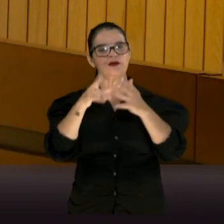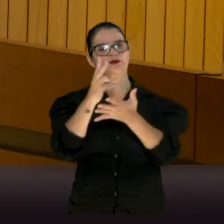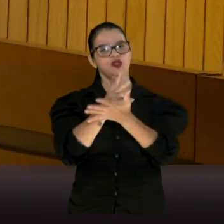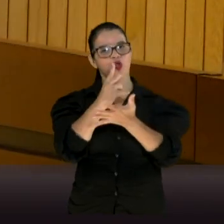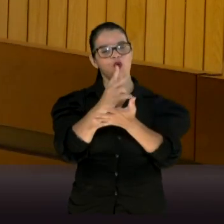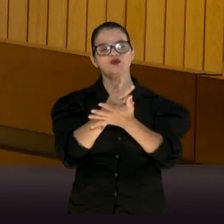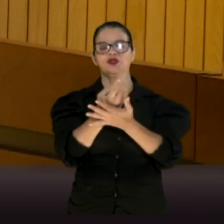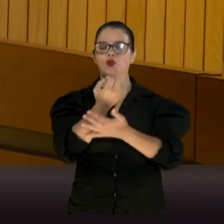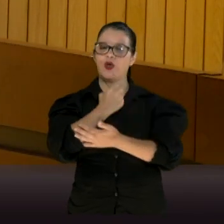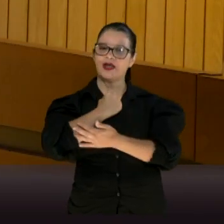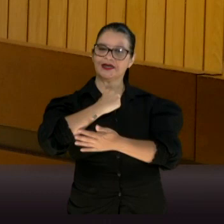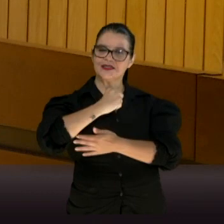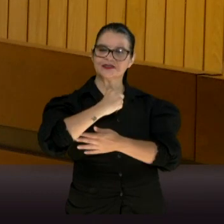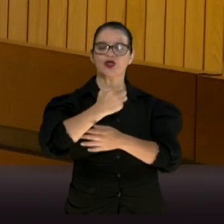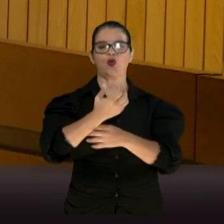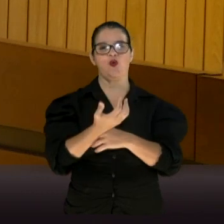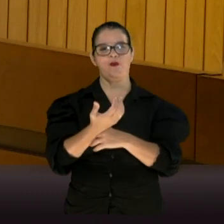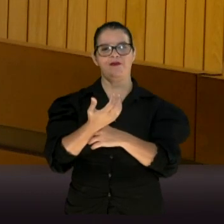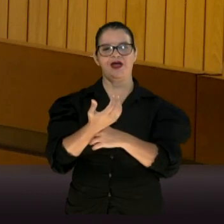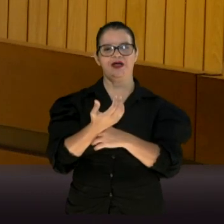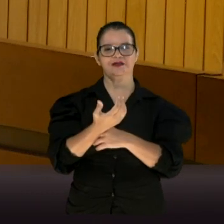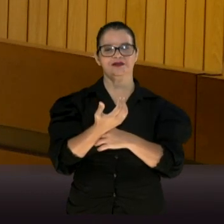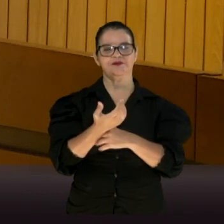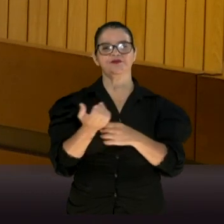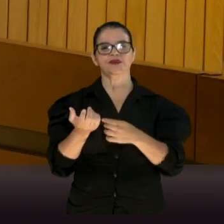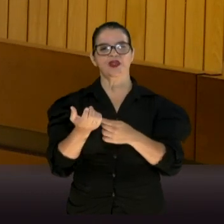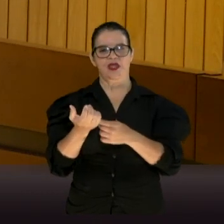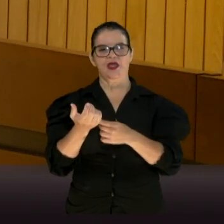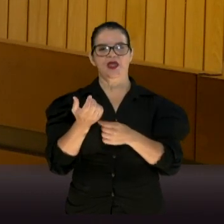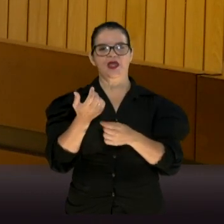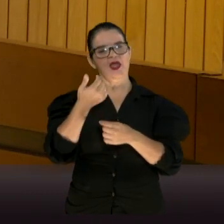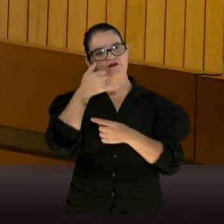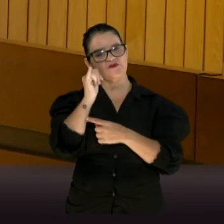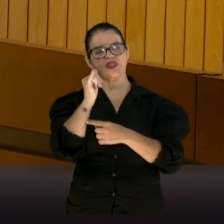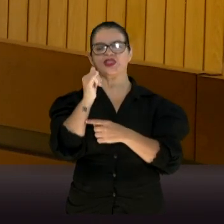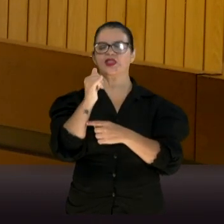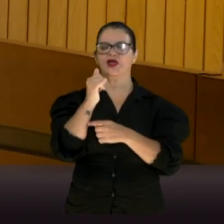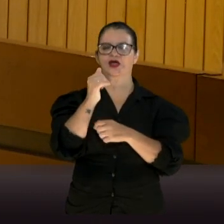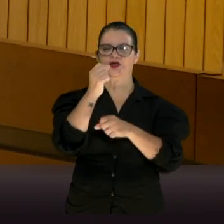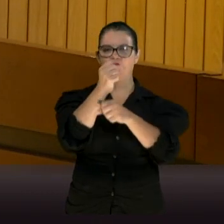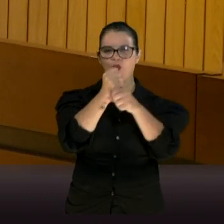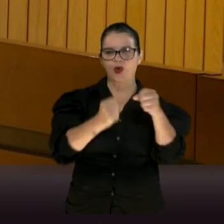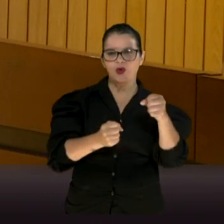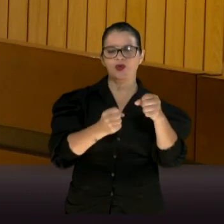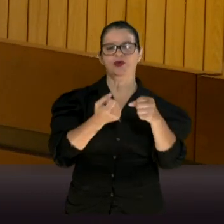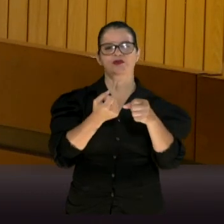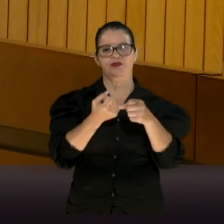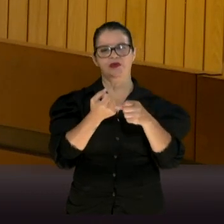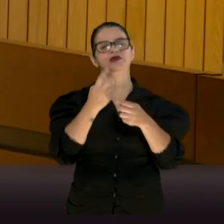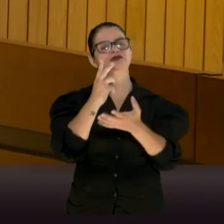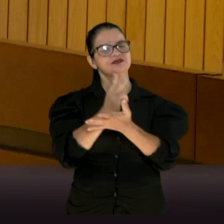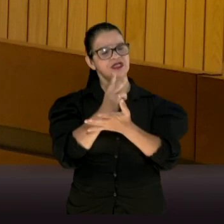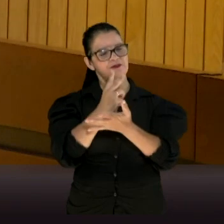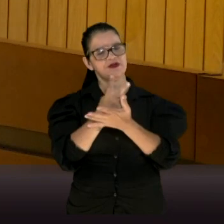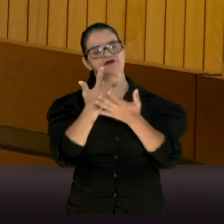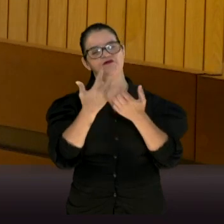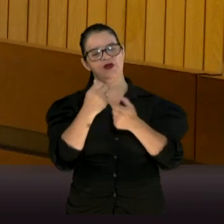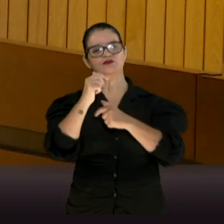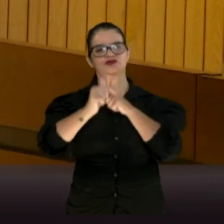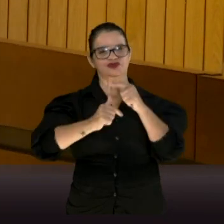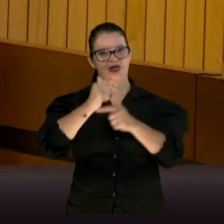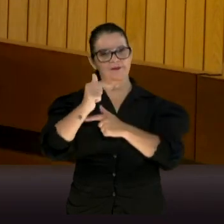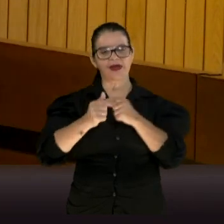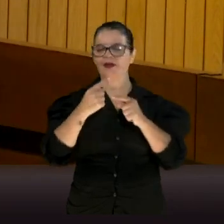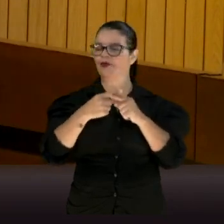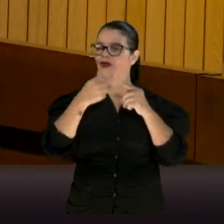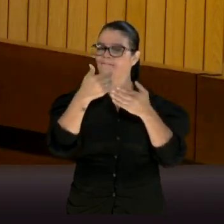no combate aos homicídios. Isso aí nunca deixaremos de combater, não podemos perder